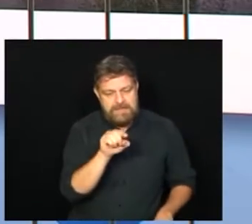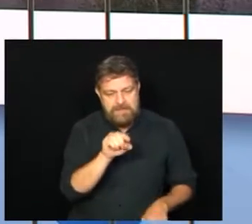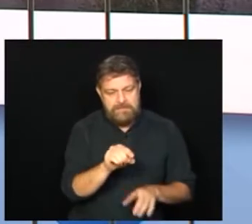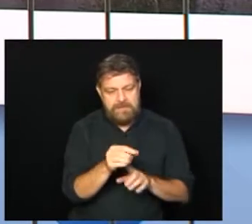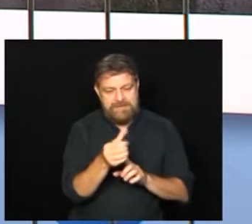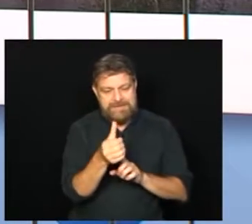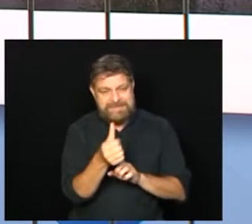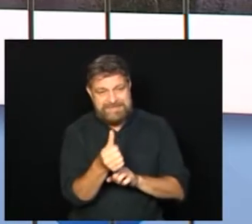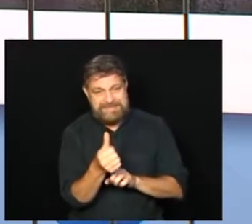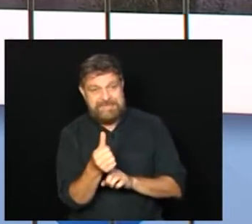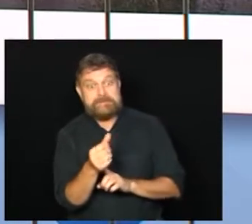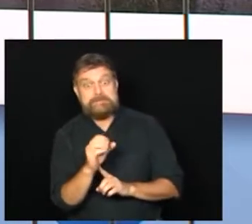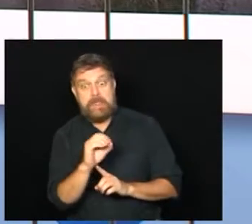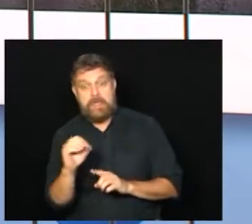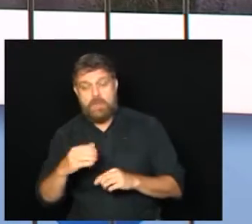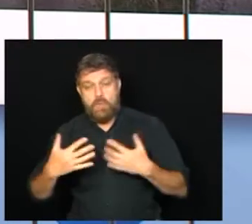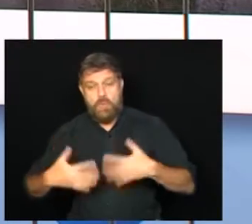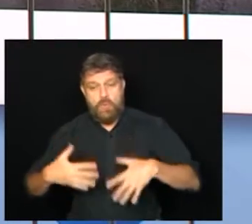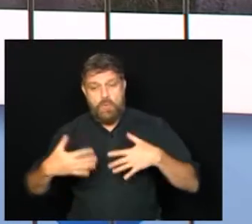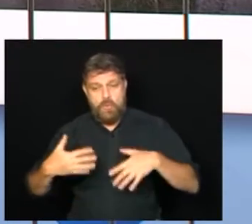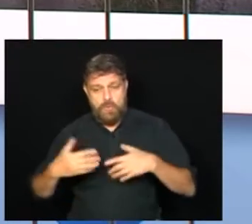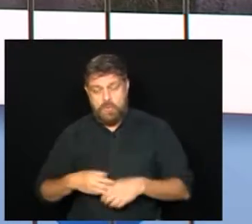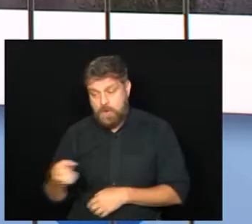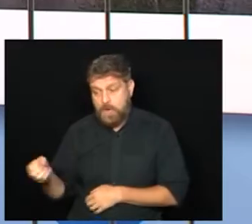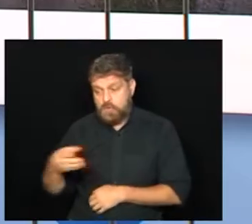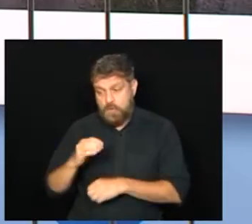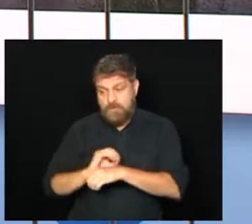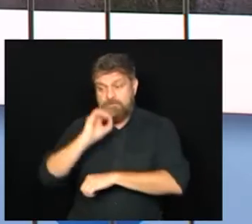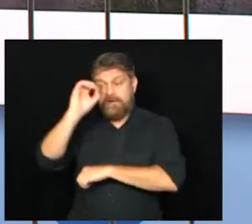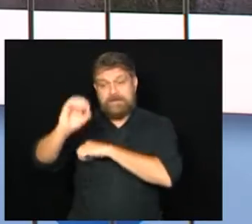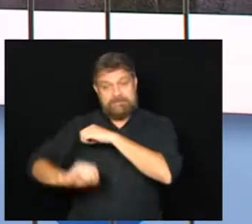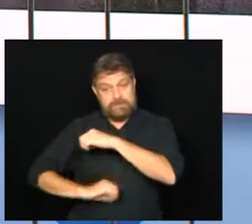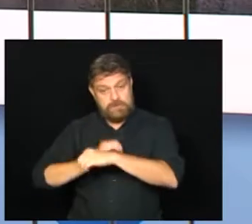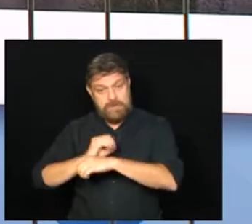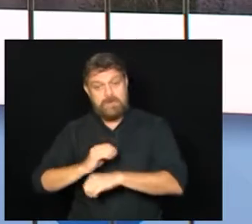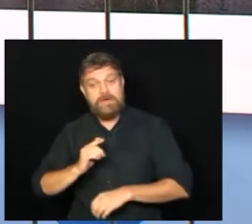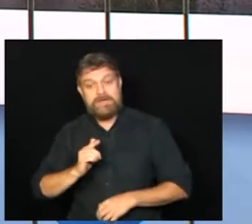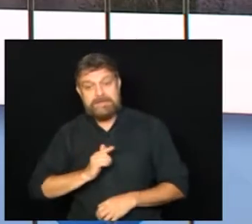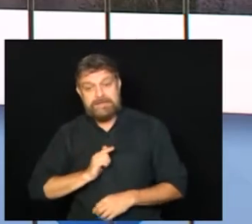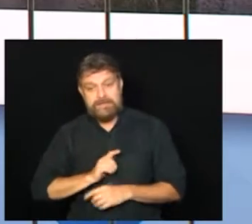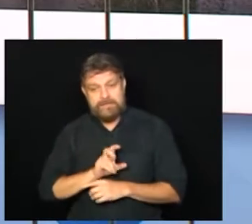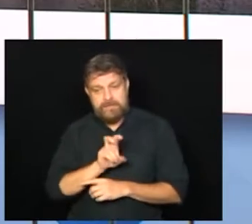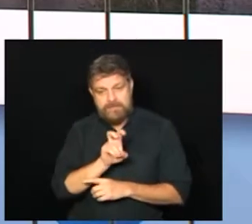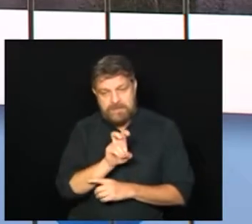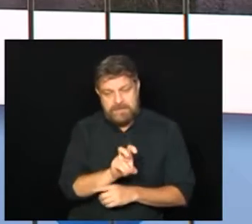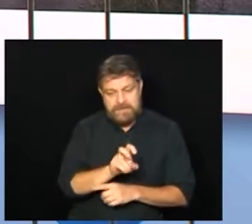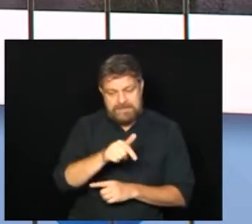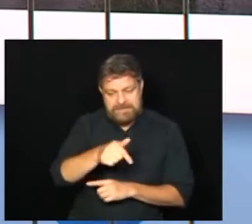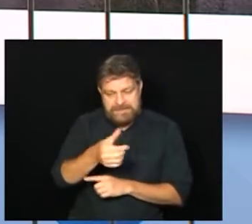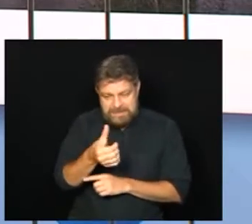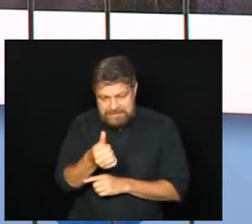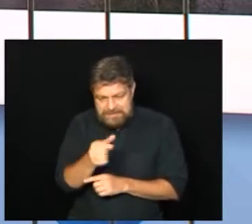30.671 novos casos da Covid nas últimas 24 horas. E temos